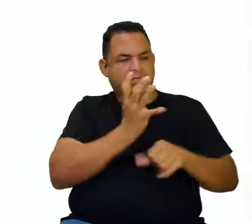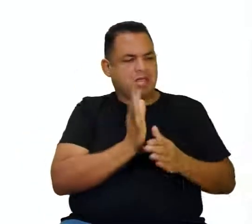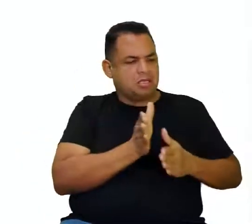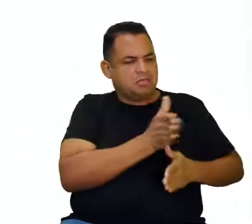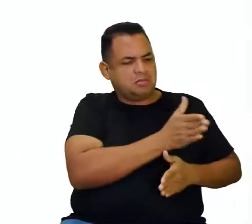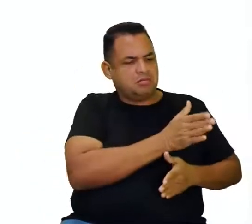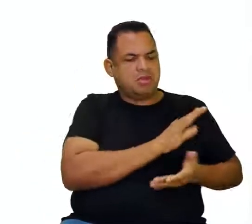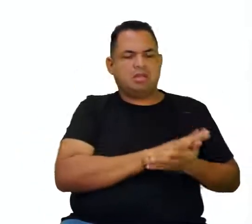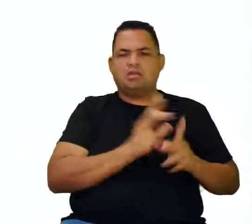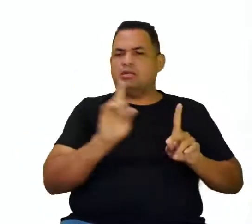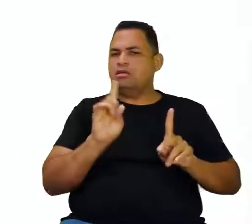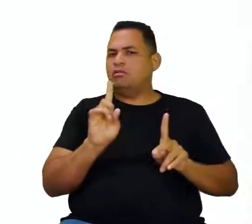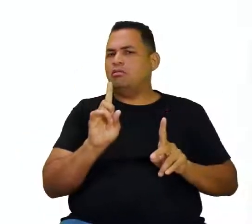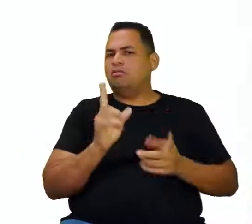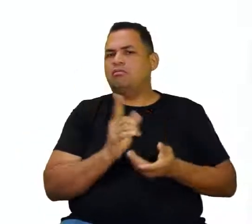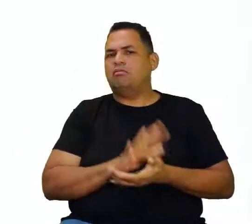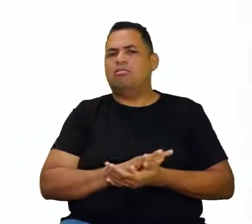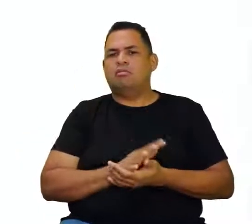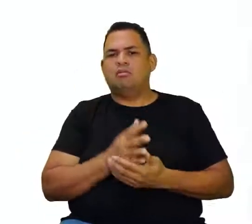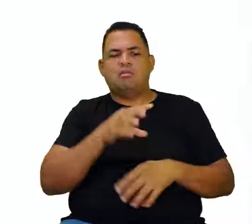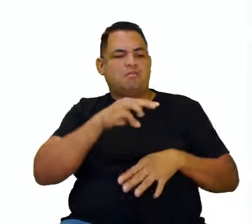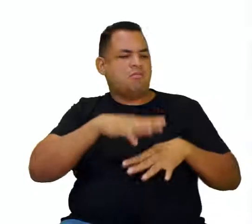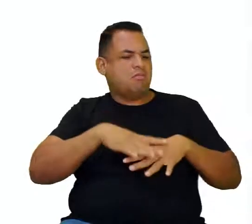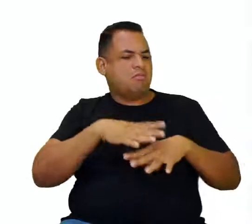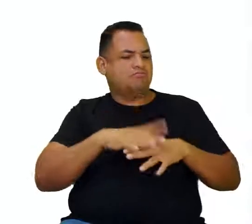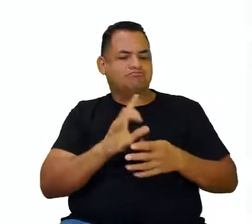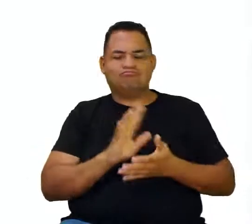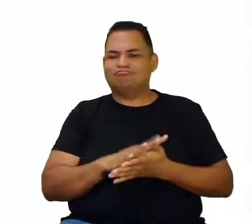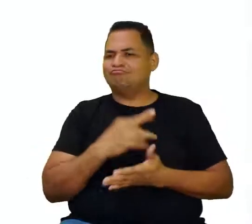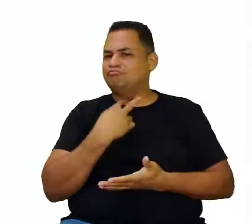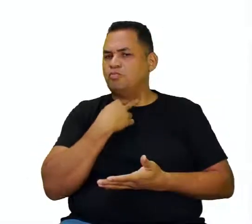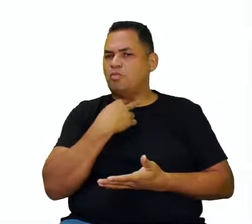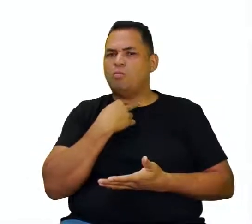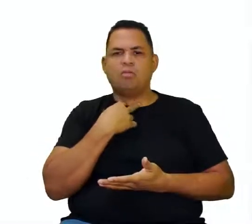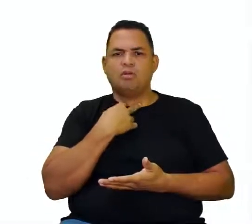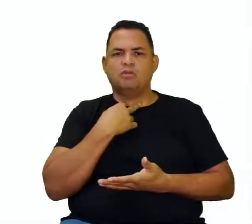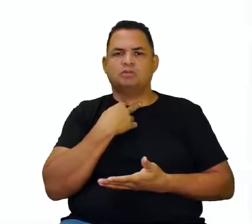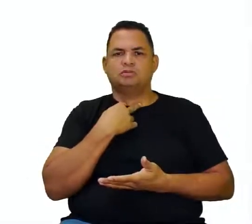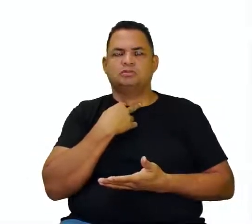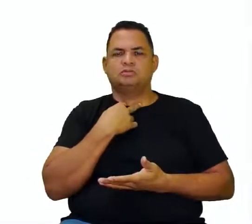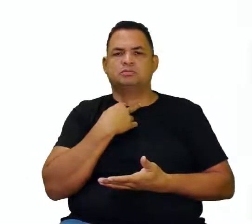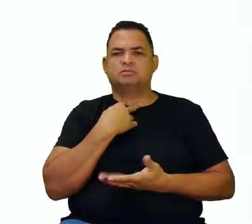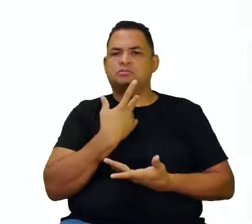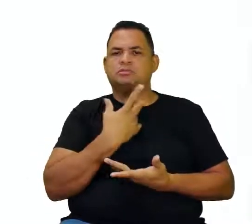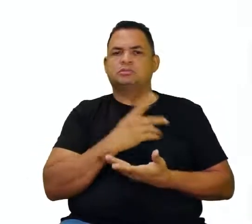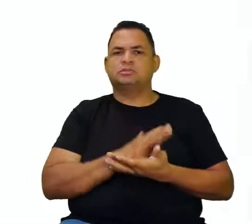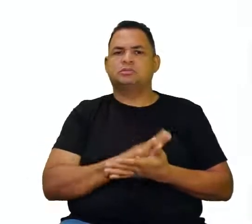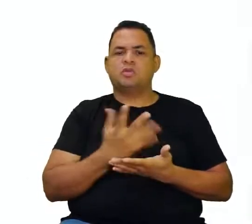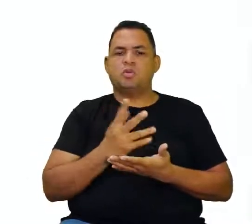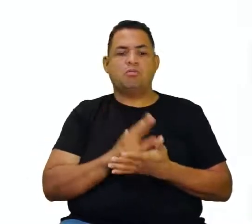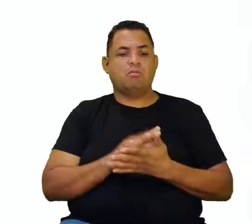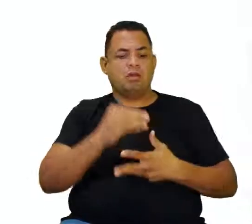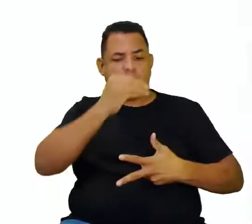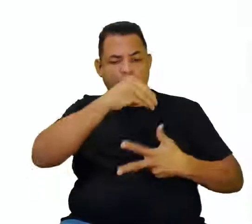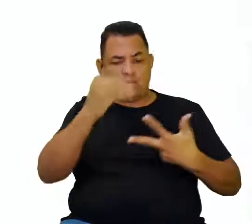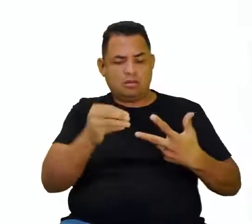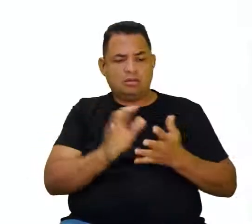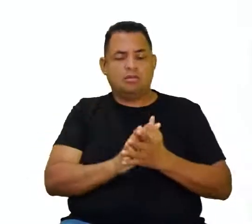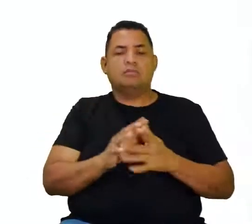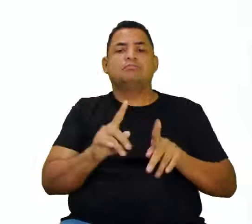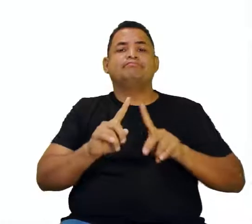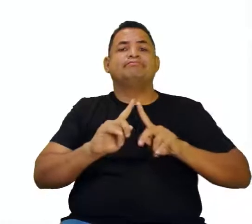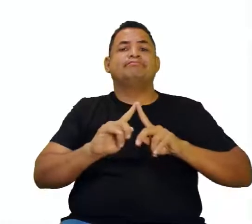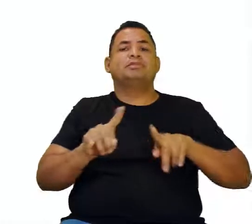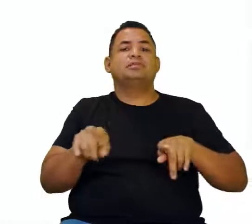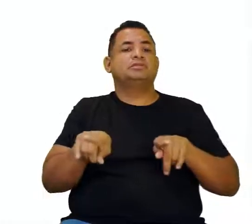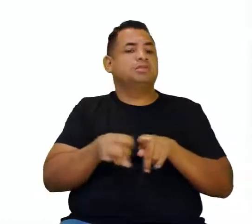com física, não tem nada a ver com matemática. Isso não existe na hora da gente se preparar, não só para o Enem, mas para